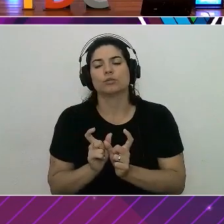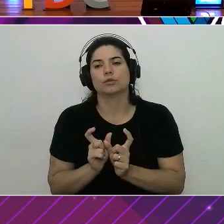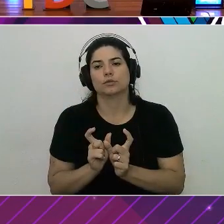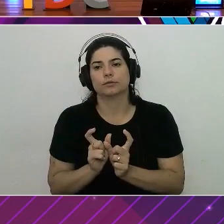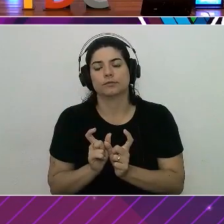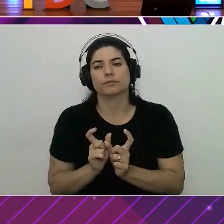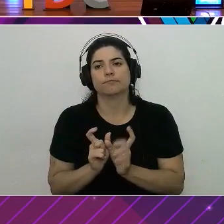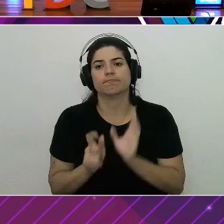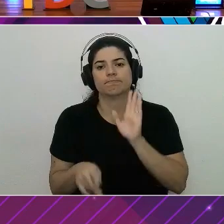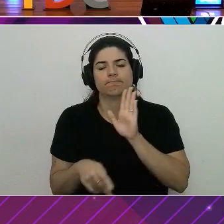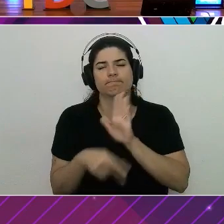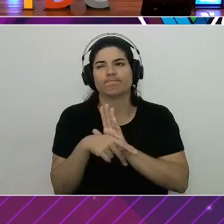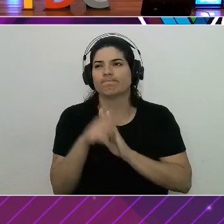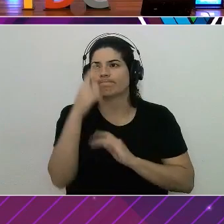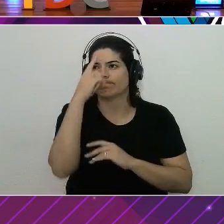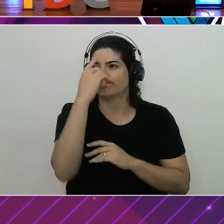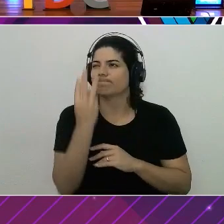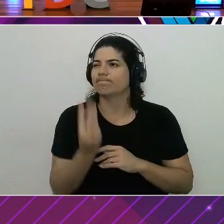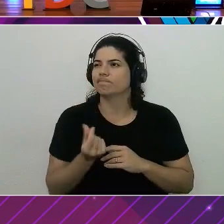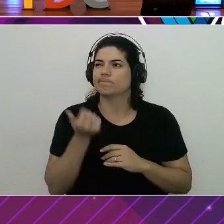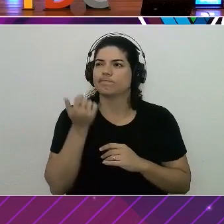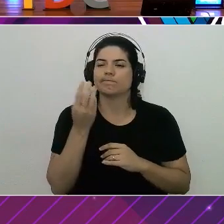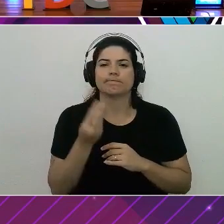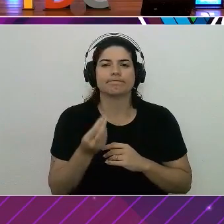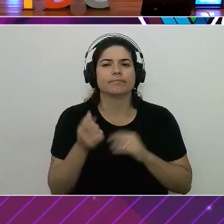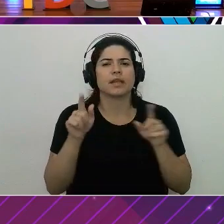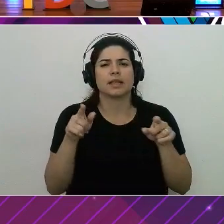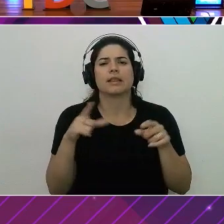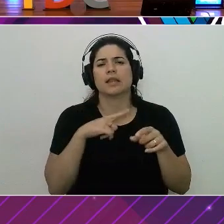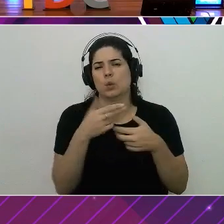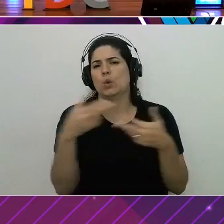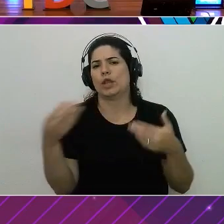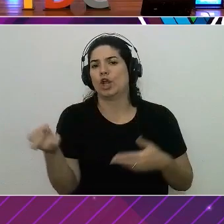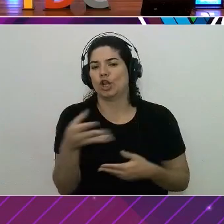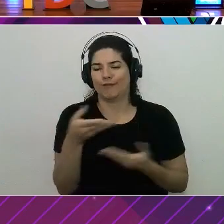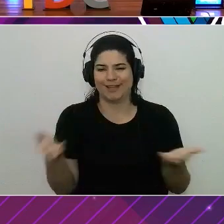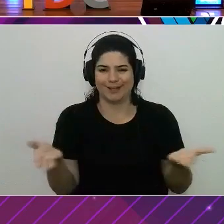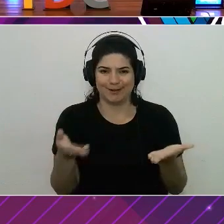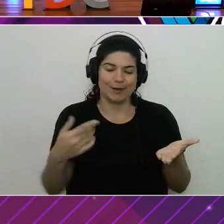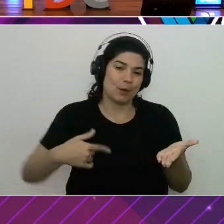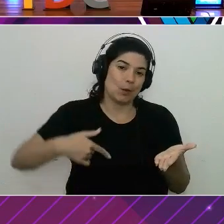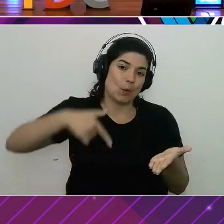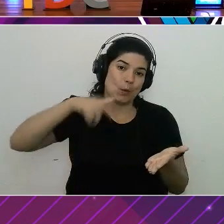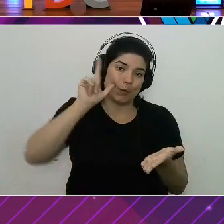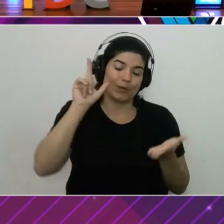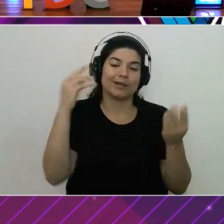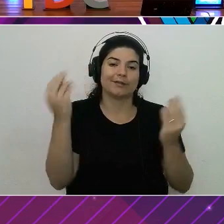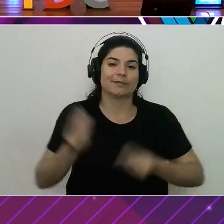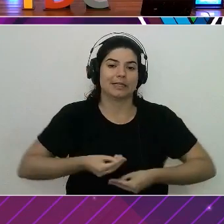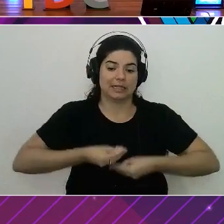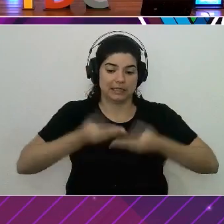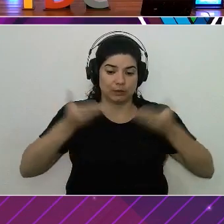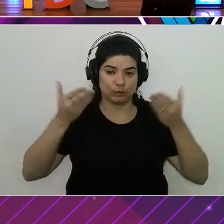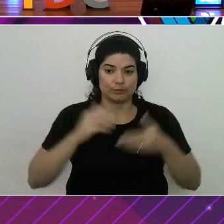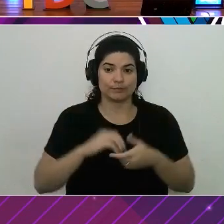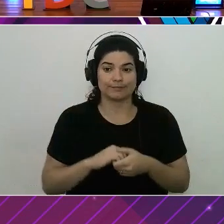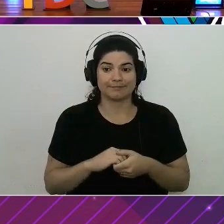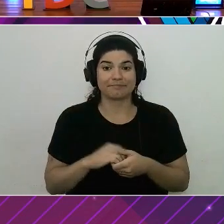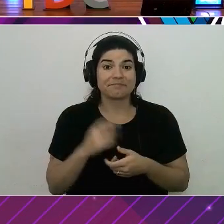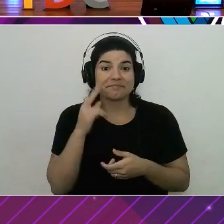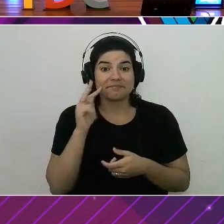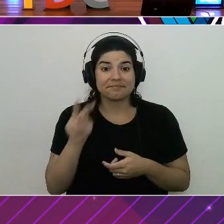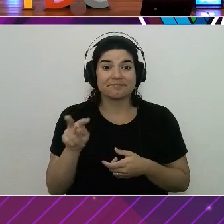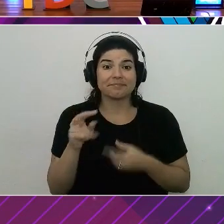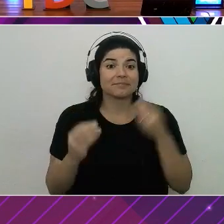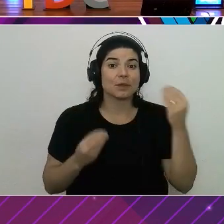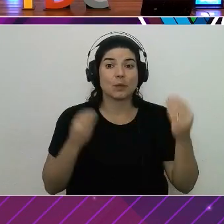Me fugiu a memória aqui, mas a gente lançou uma coisa nova agora. Tá? Foi lançado ontem isso. E vamos lá, vamos ver como que é